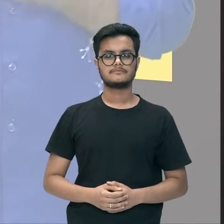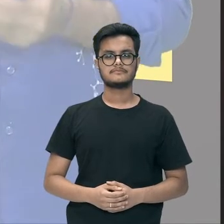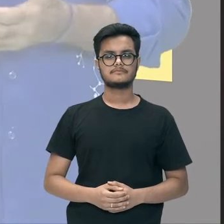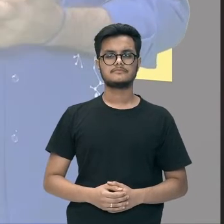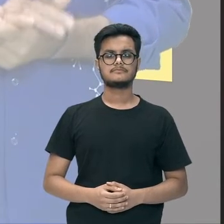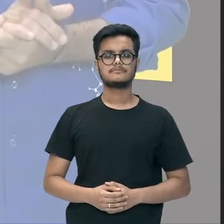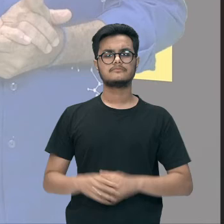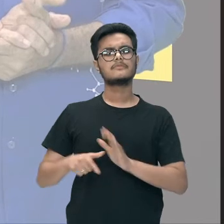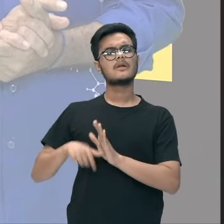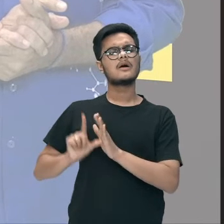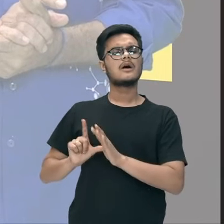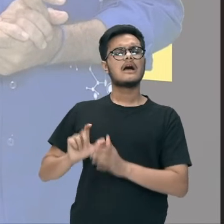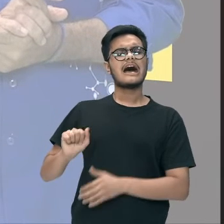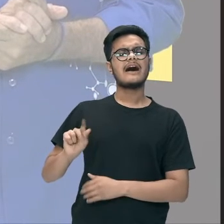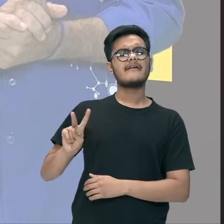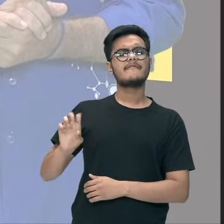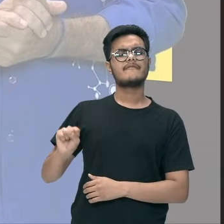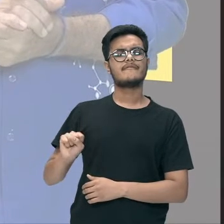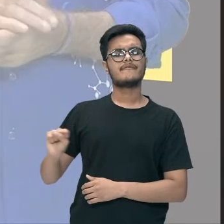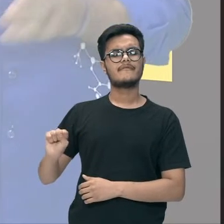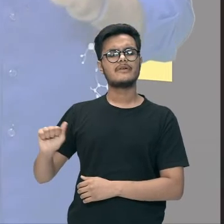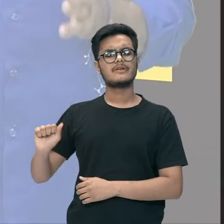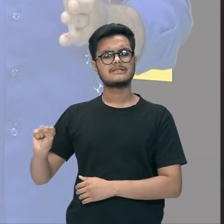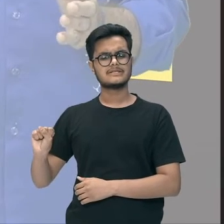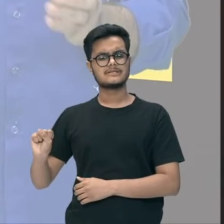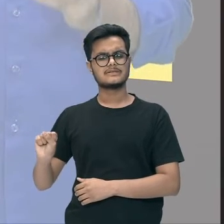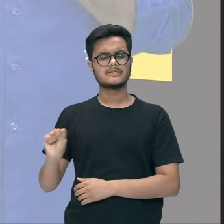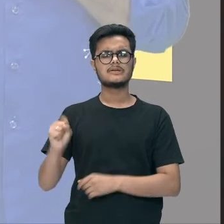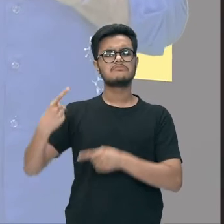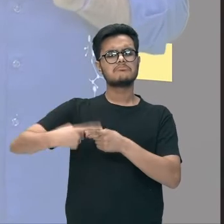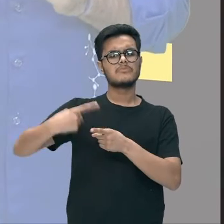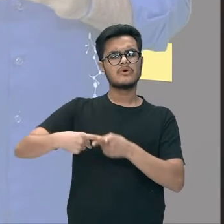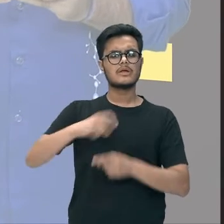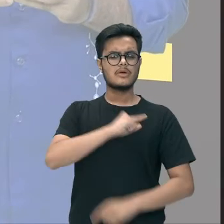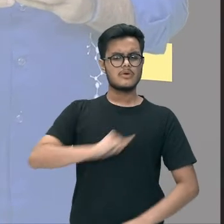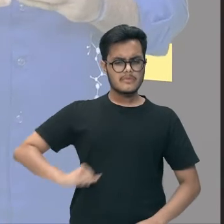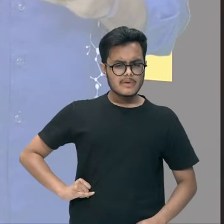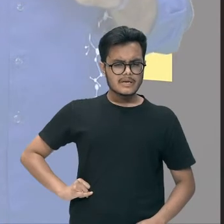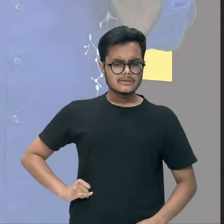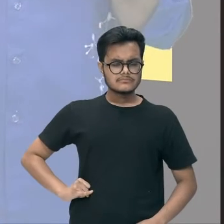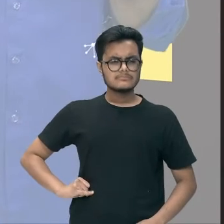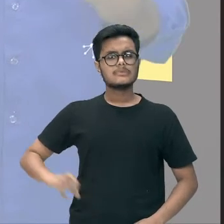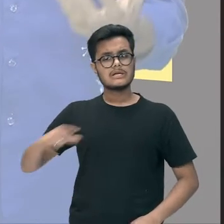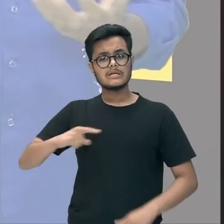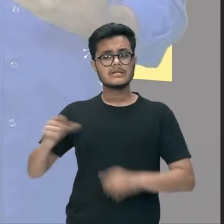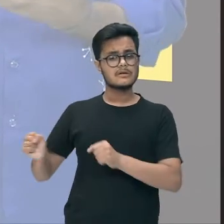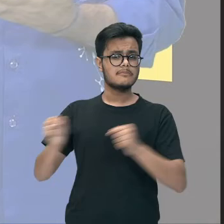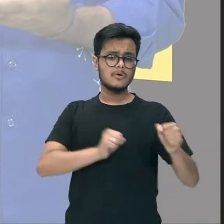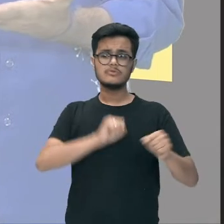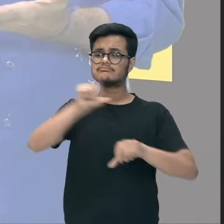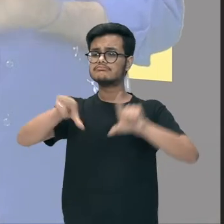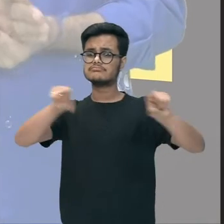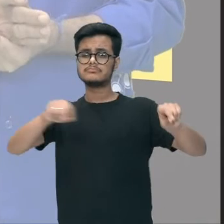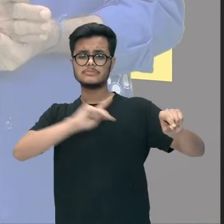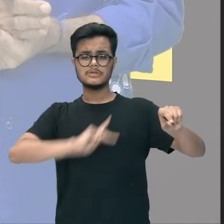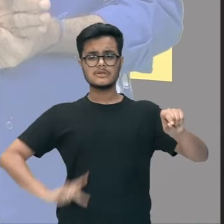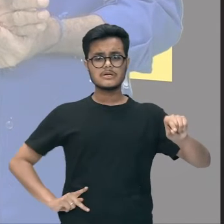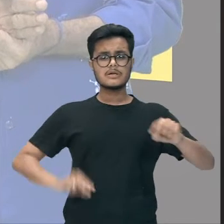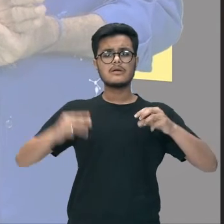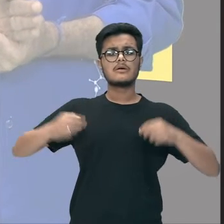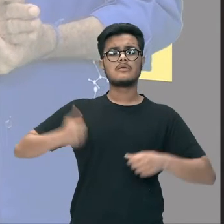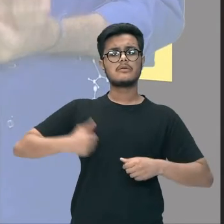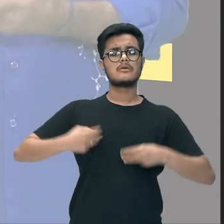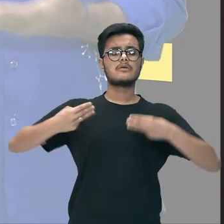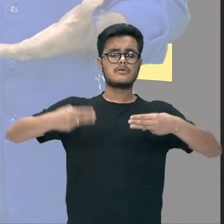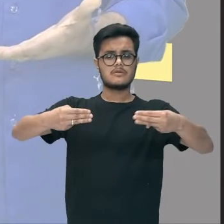é parlamentarismo às avessas no Brasil? Porque o imperador tinha o poder de escolher o presidente